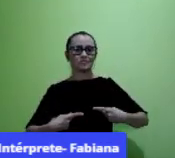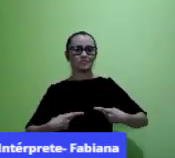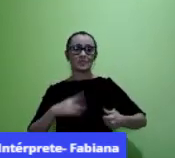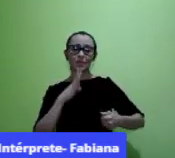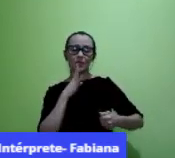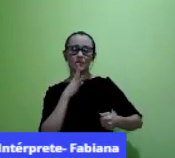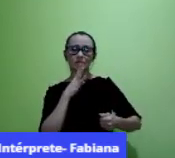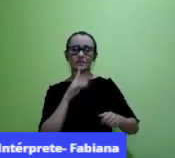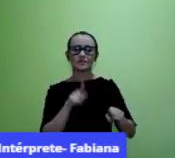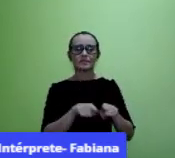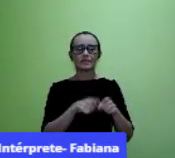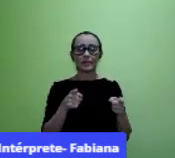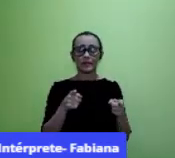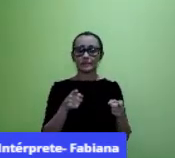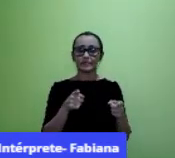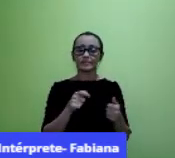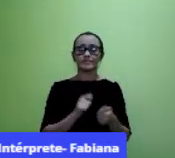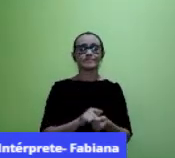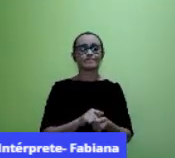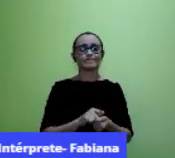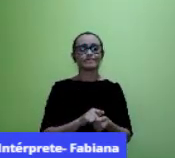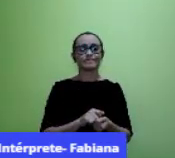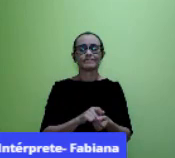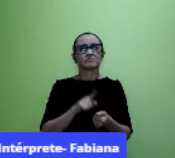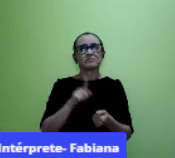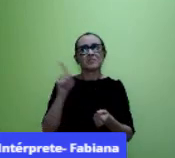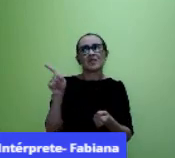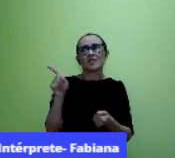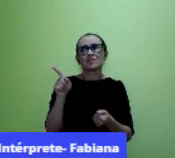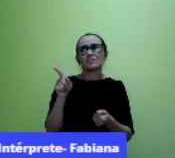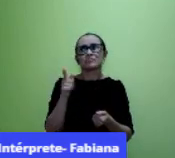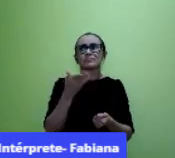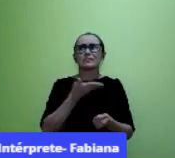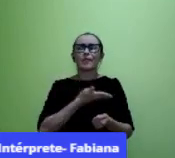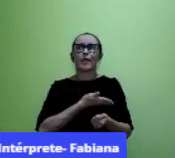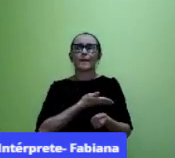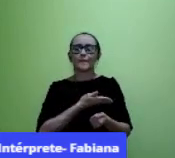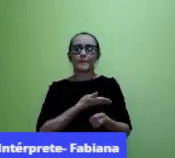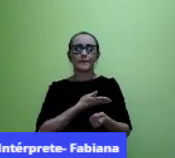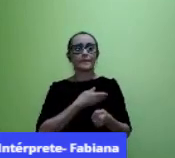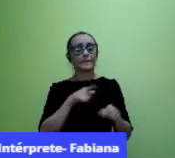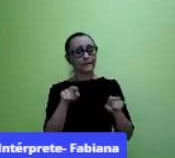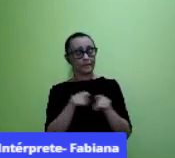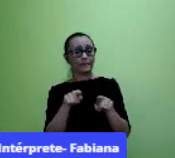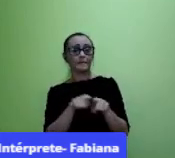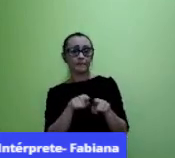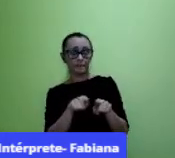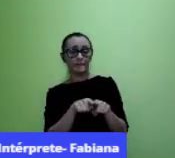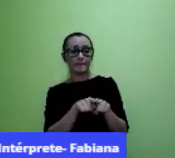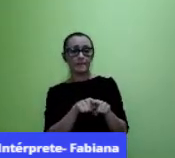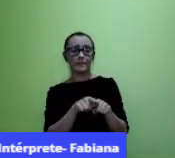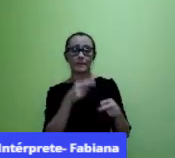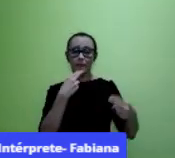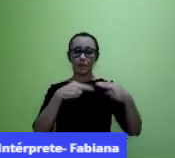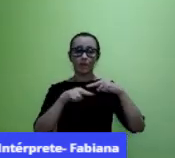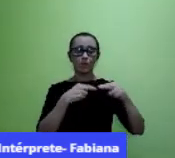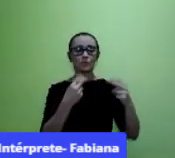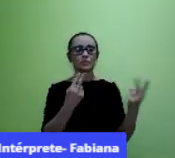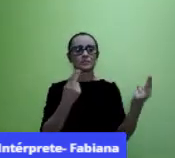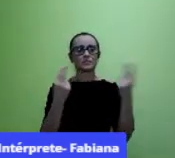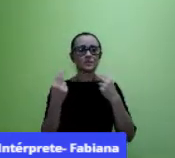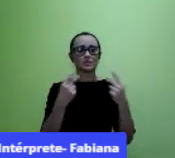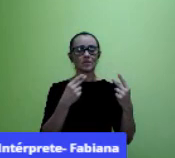minha colega, a Maria, por exemplo, ela está trabalhando essa mesma música, mas ela está trabalhando com